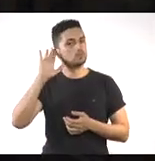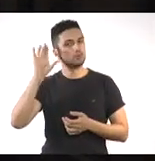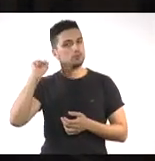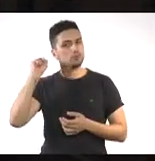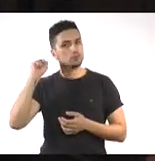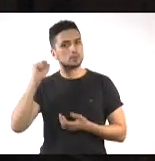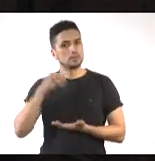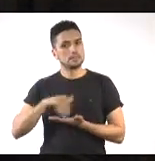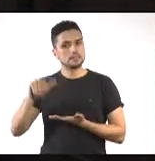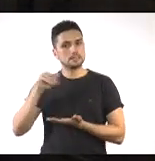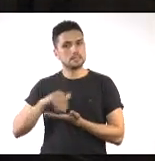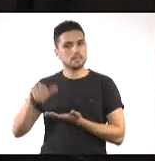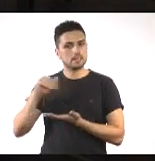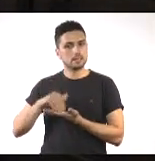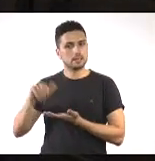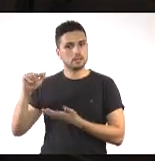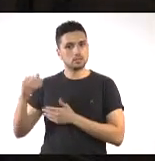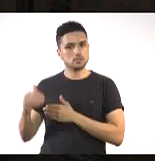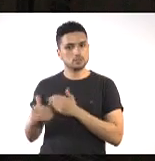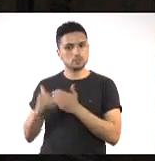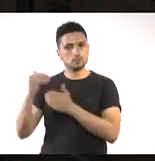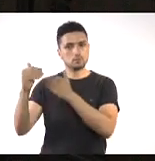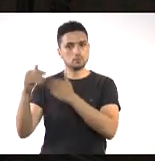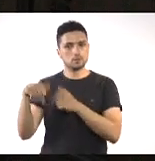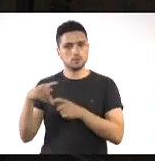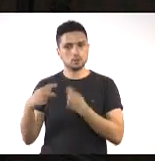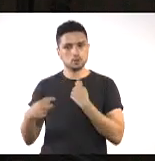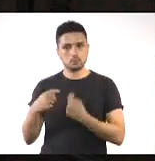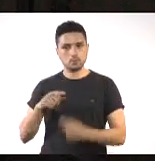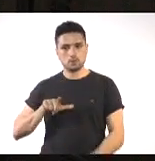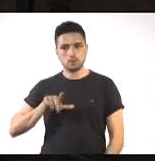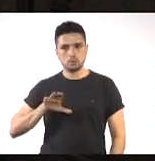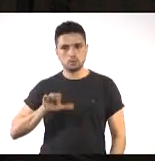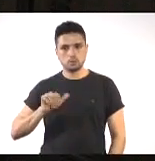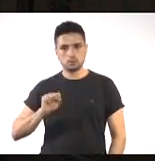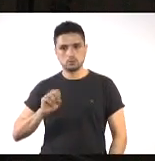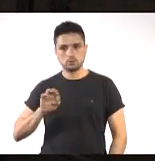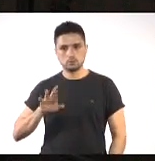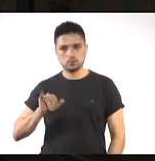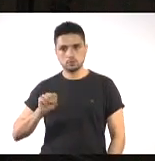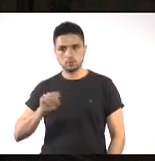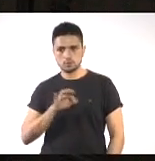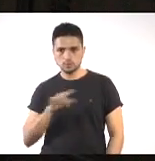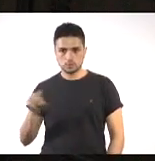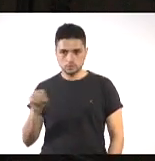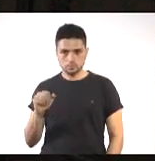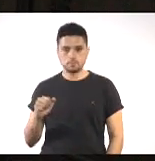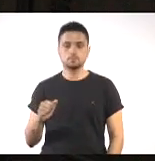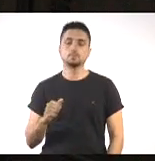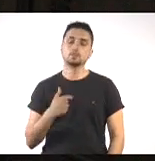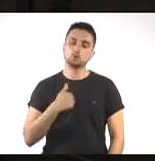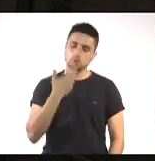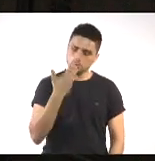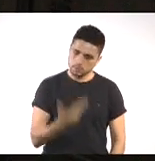secretário de Desenvolvimento Econômico, Lucas Tristão, eu pedi durante a comissão,